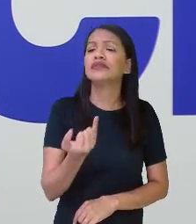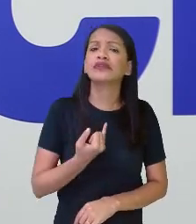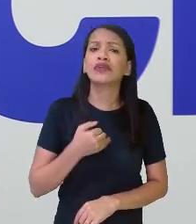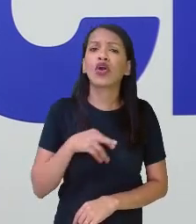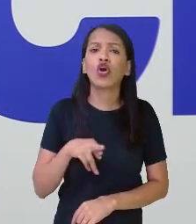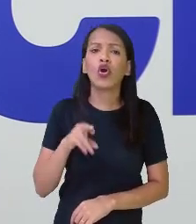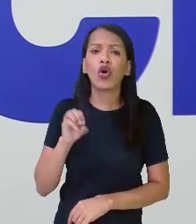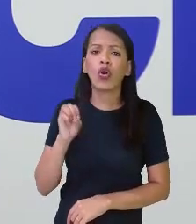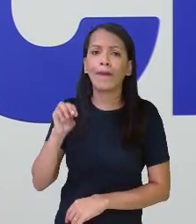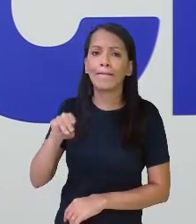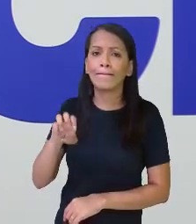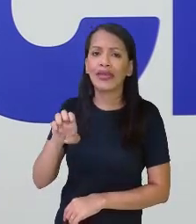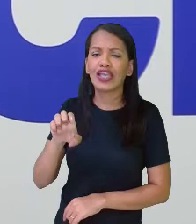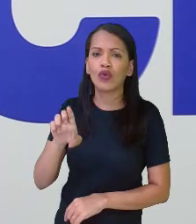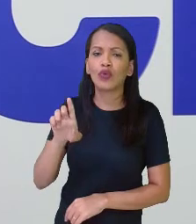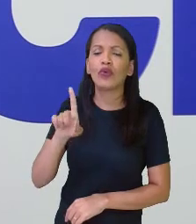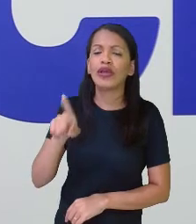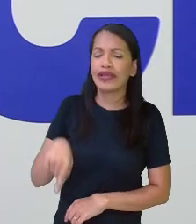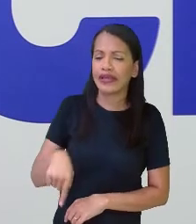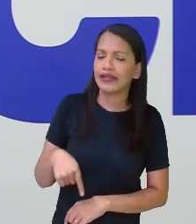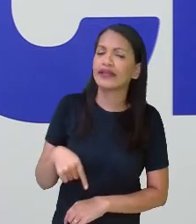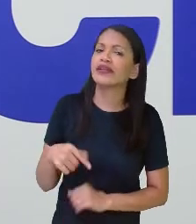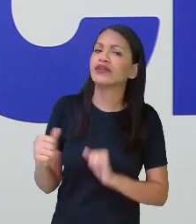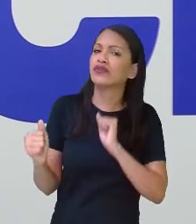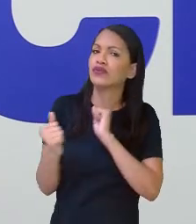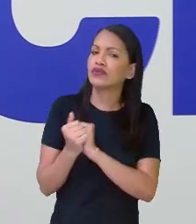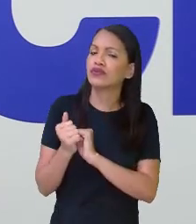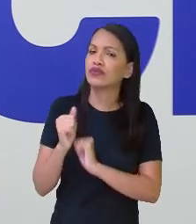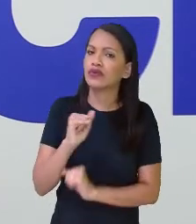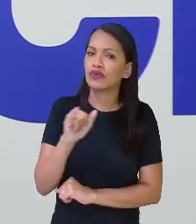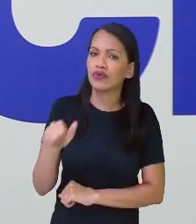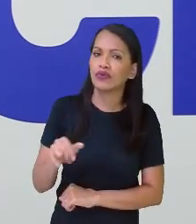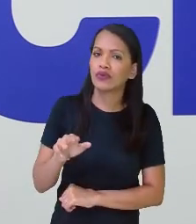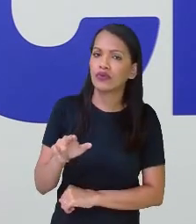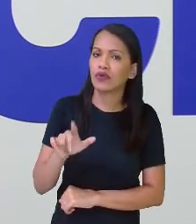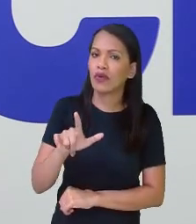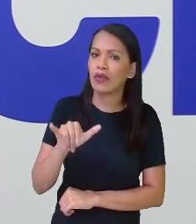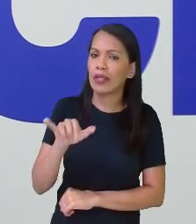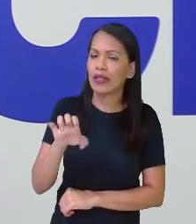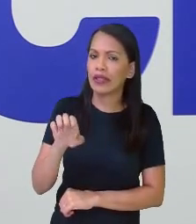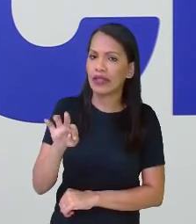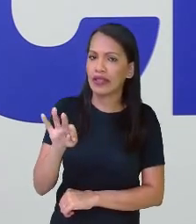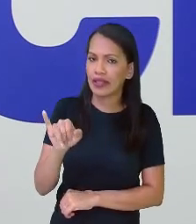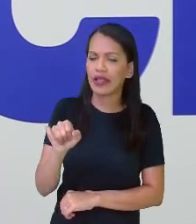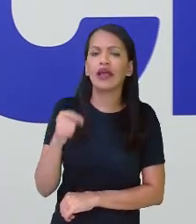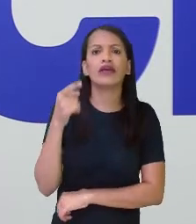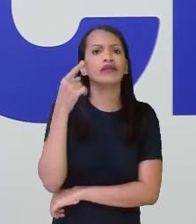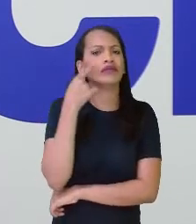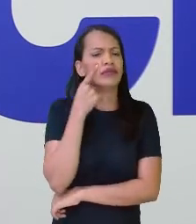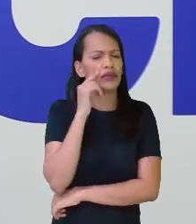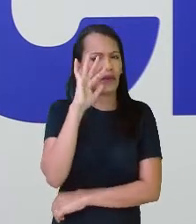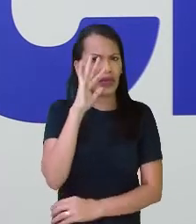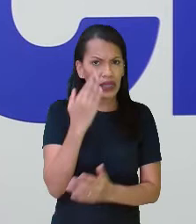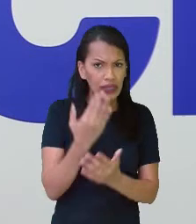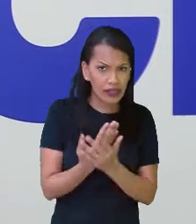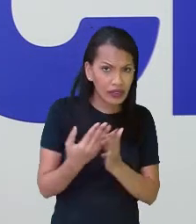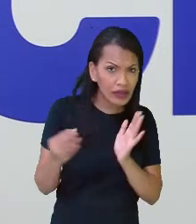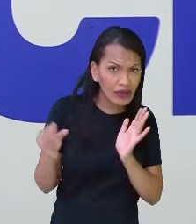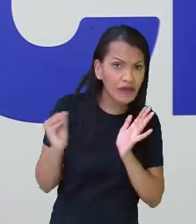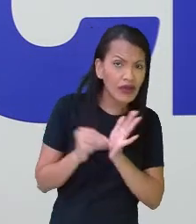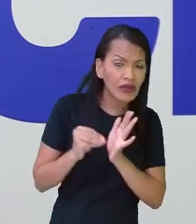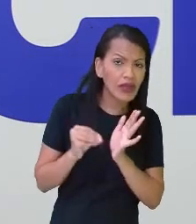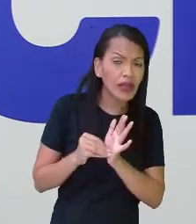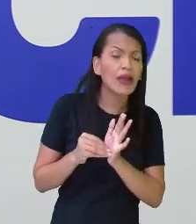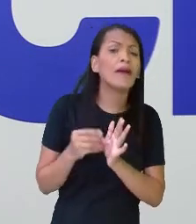eu acredito que eles devam saber o que está faltando. Basta a gente perguntar de